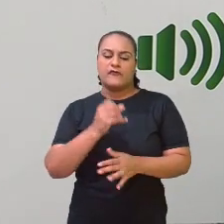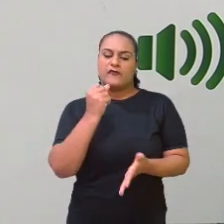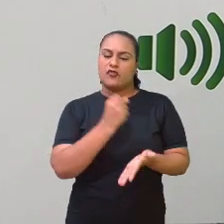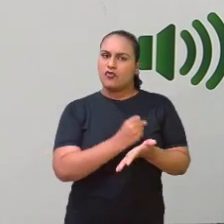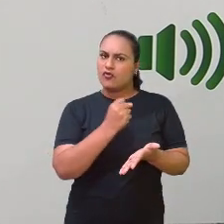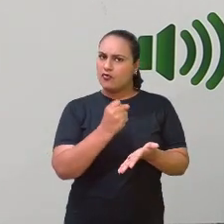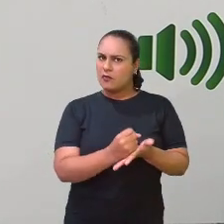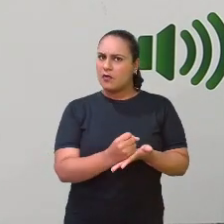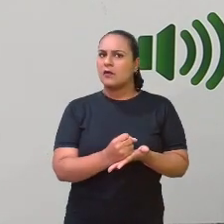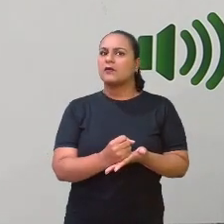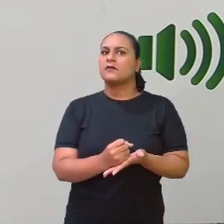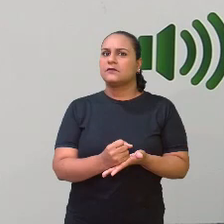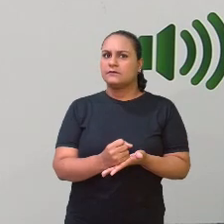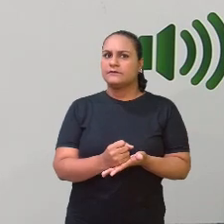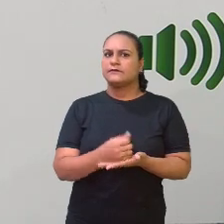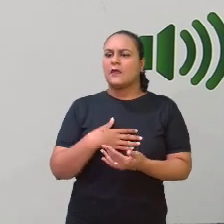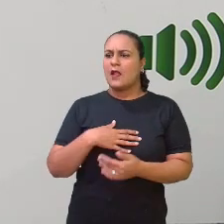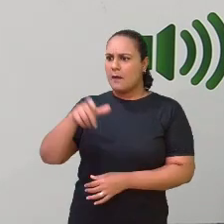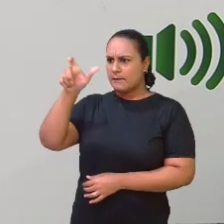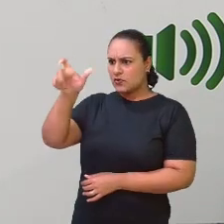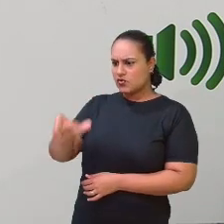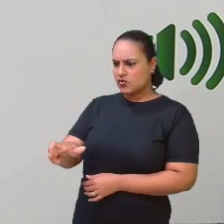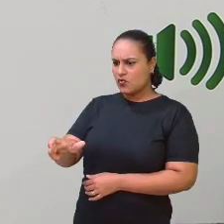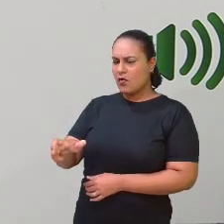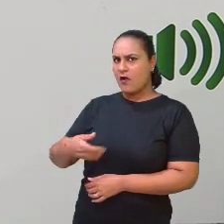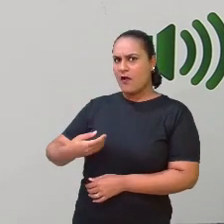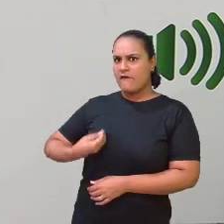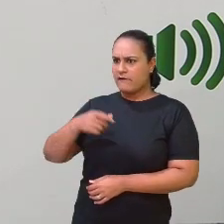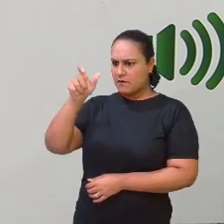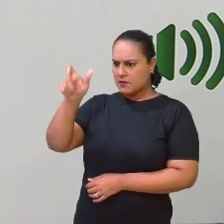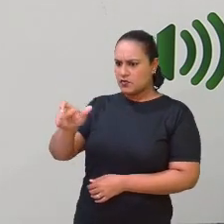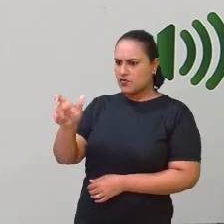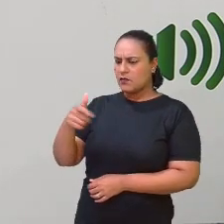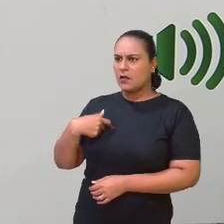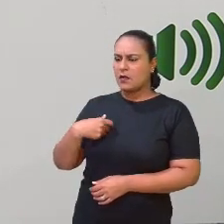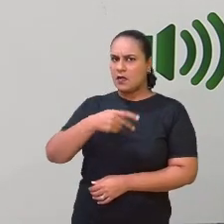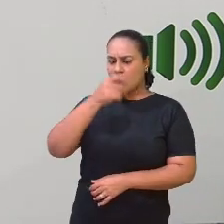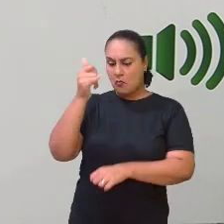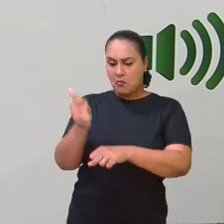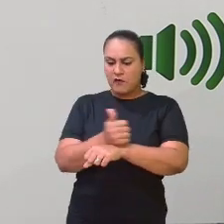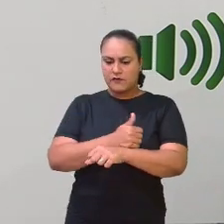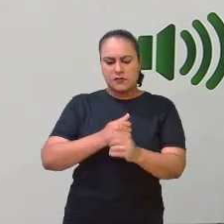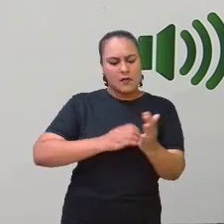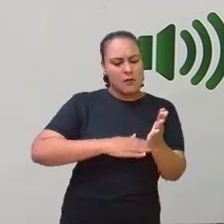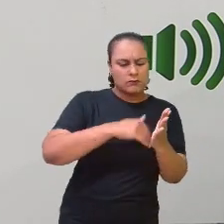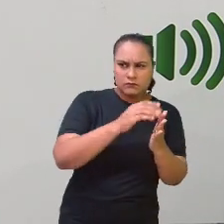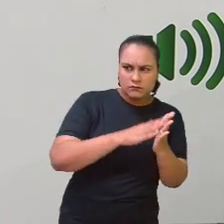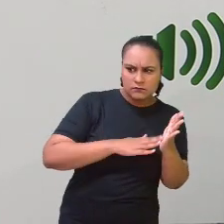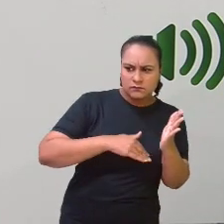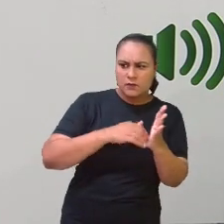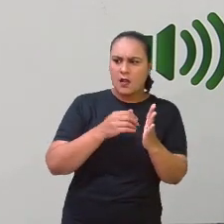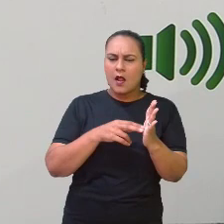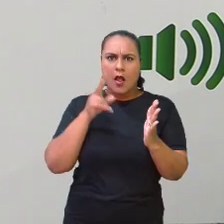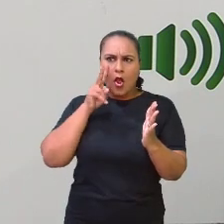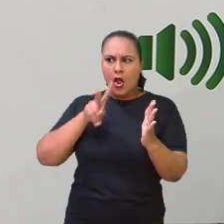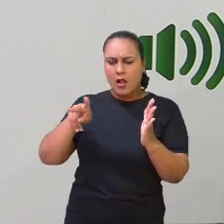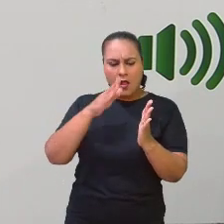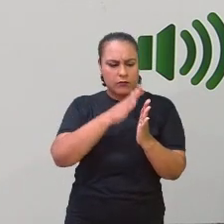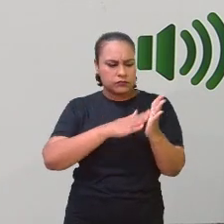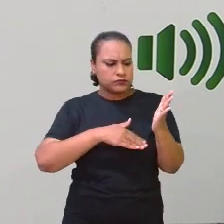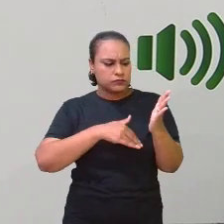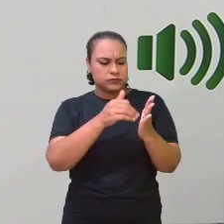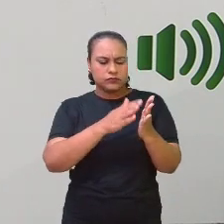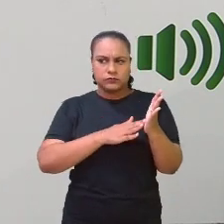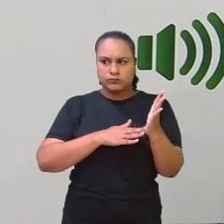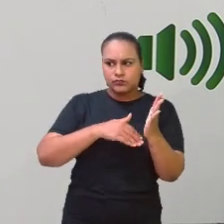documentos, modelo vivo na hora, ele está aqui um modelo e você está pintando na mesma hora, ou de uma coisa que você se lembra.